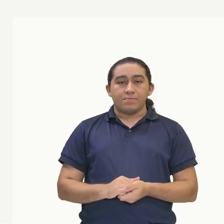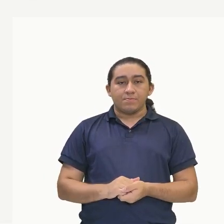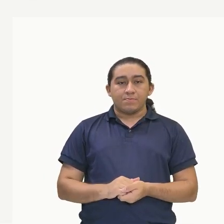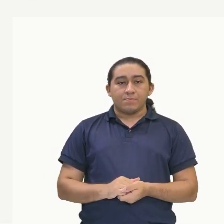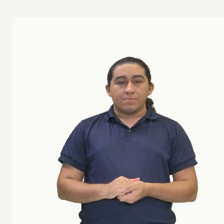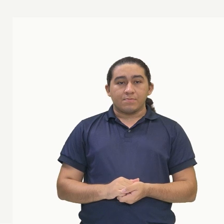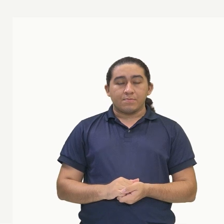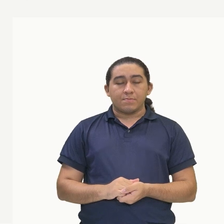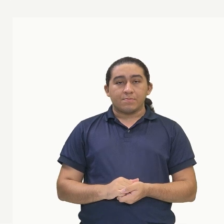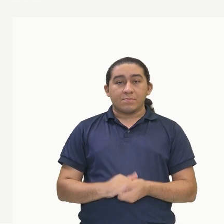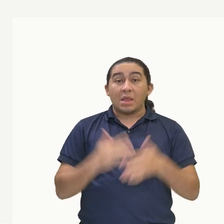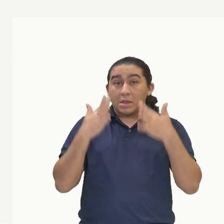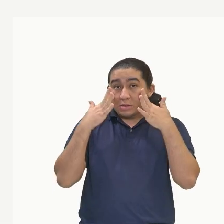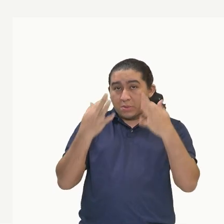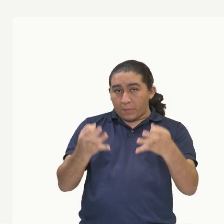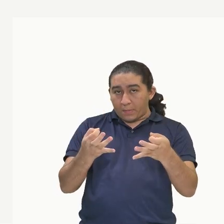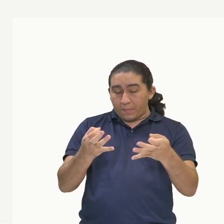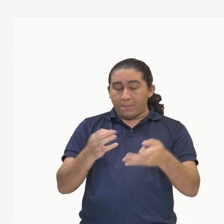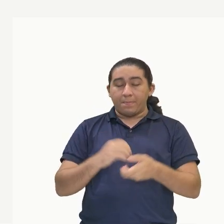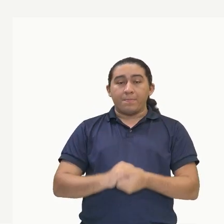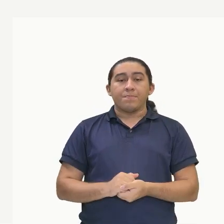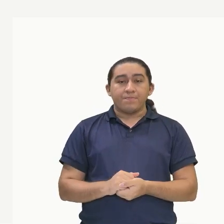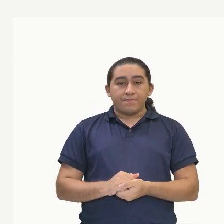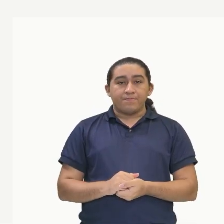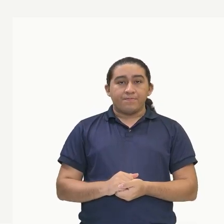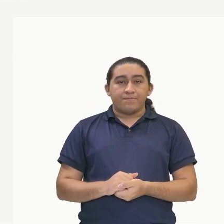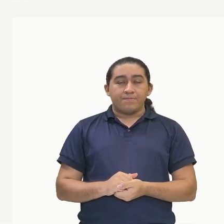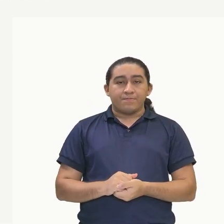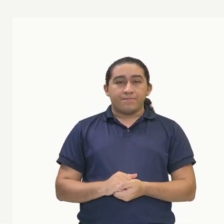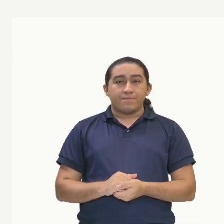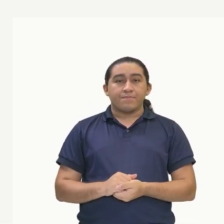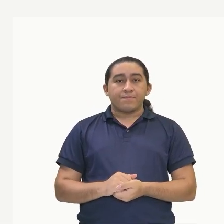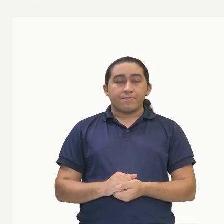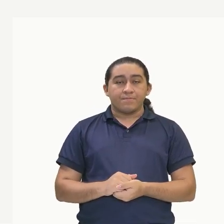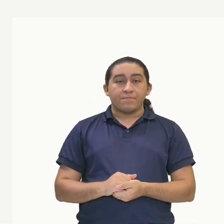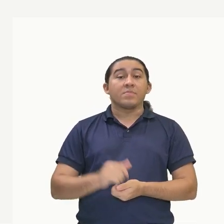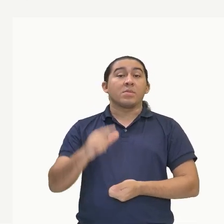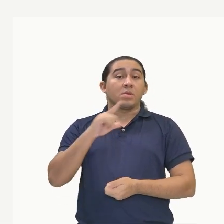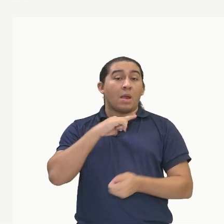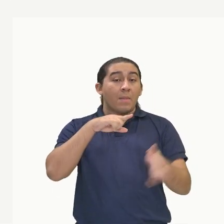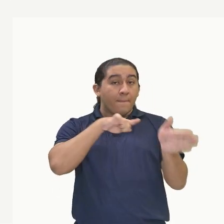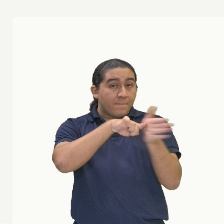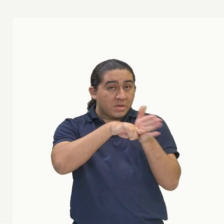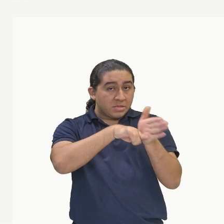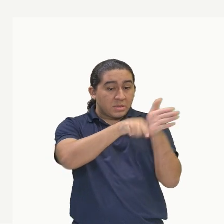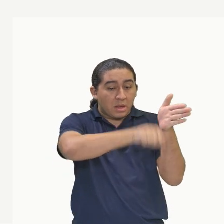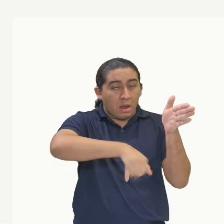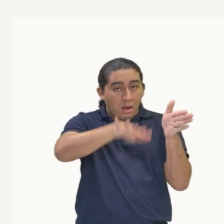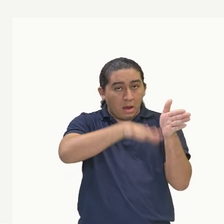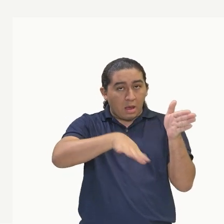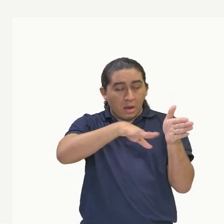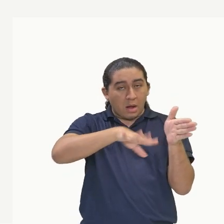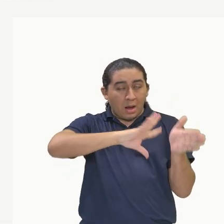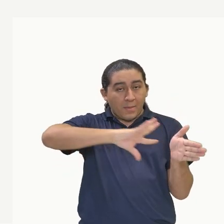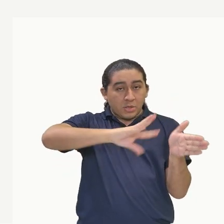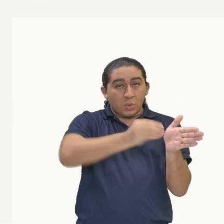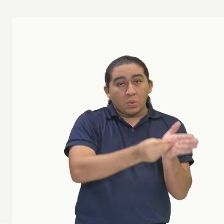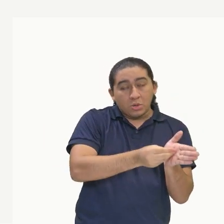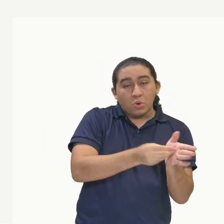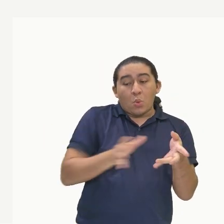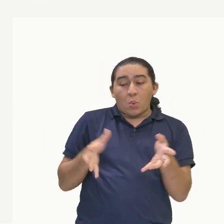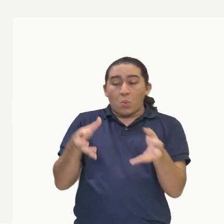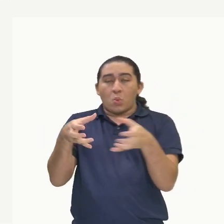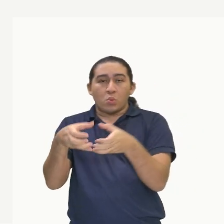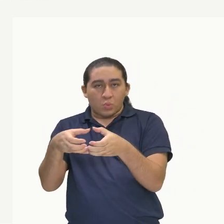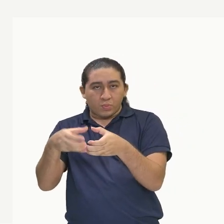Note o seguinte. Durante uma pesquisa na Amazônia, um grupo de cientistas realiza uma